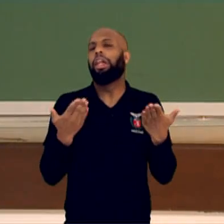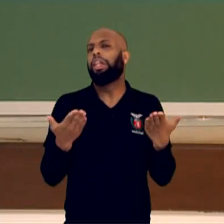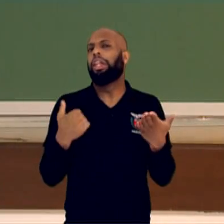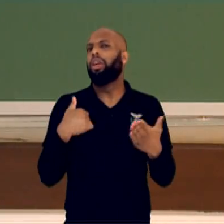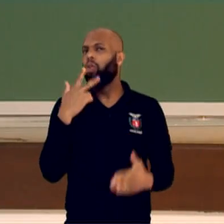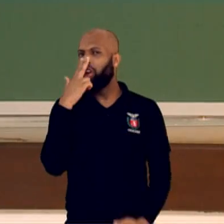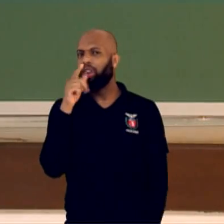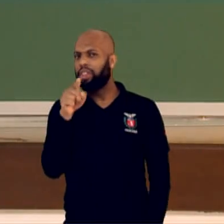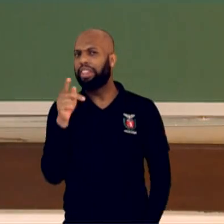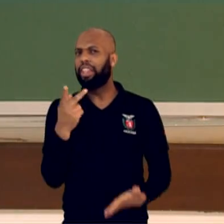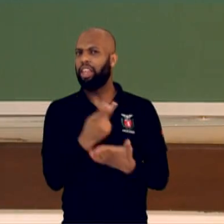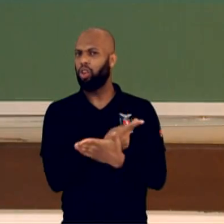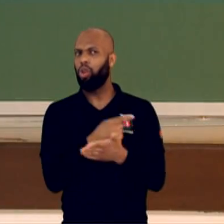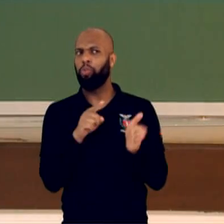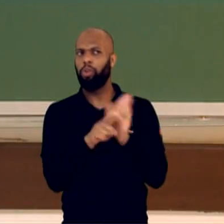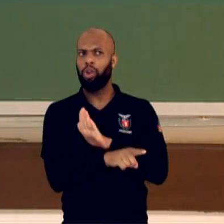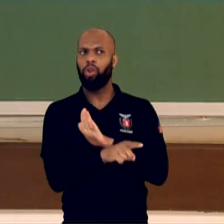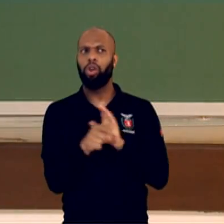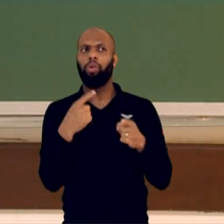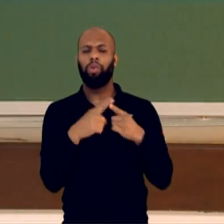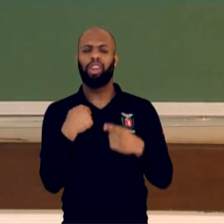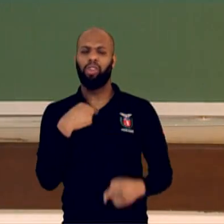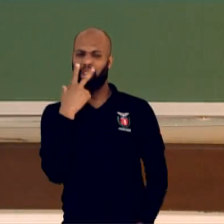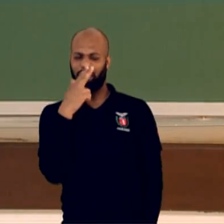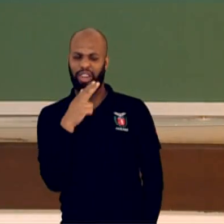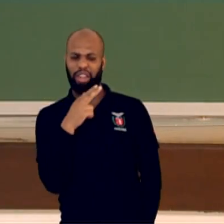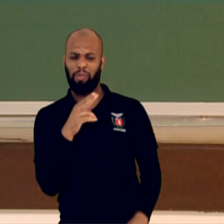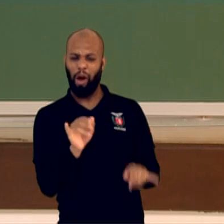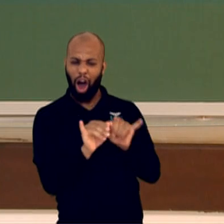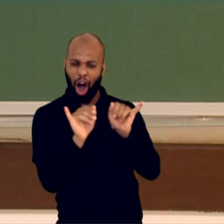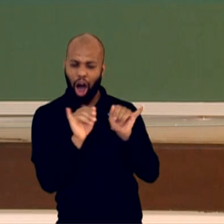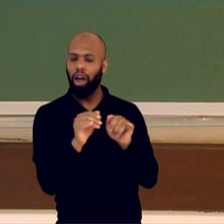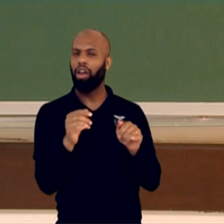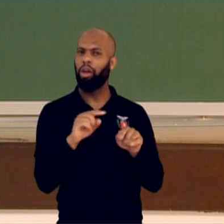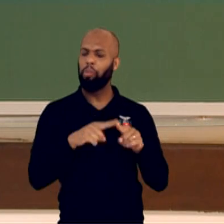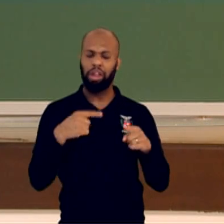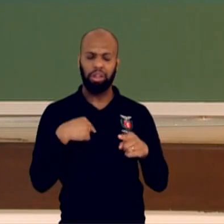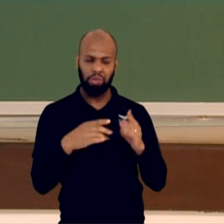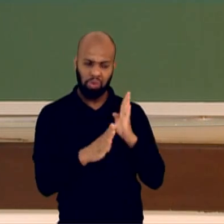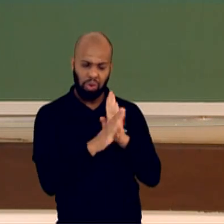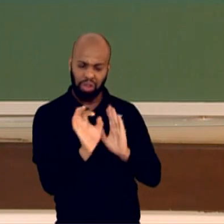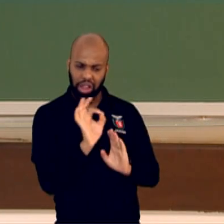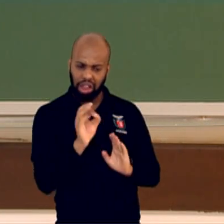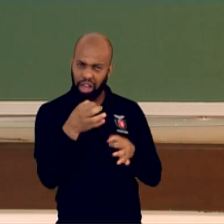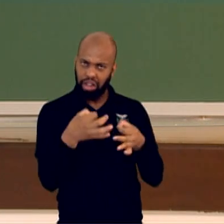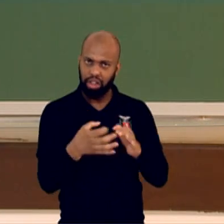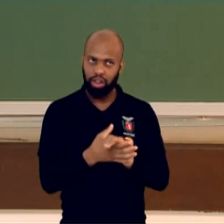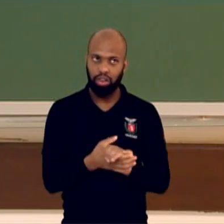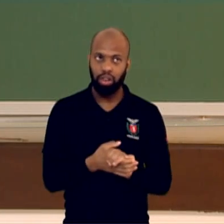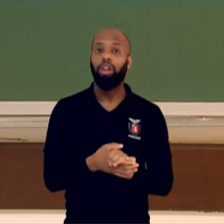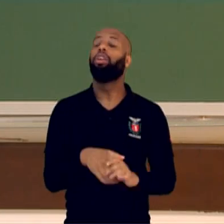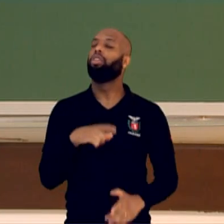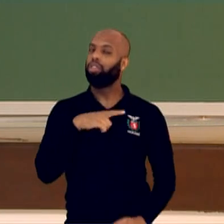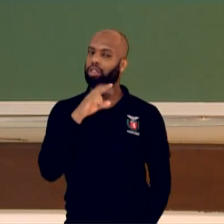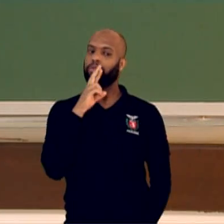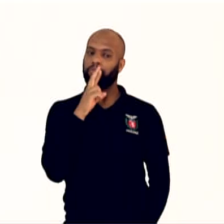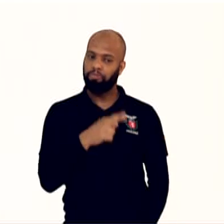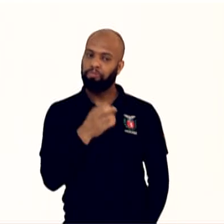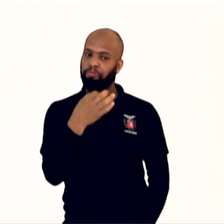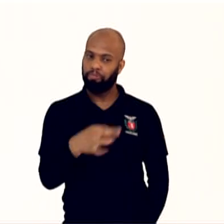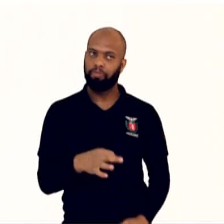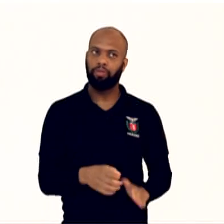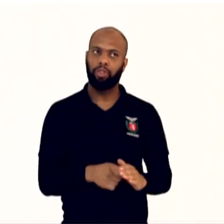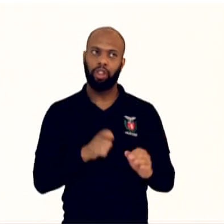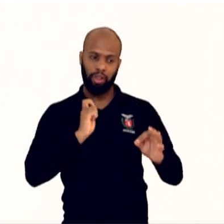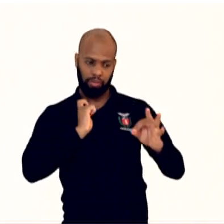professora, acho que você errou a questão. Eu comecei achando que ela estava muito boba e não achei nenhuma correta. Então, vamos ver aqui, gente. Ela está certinha, tá?